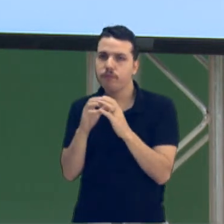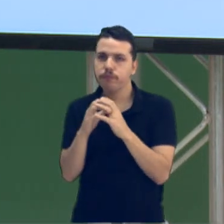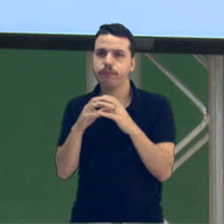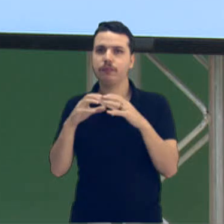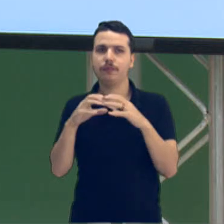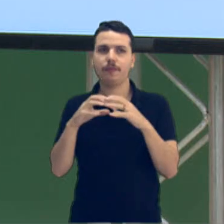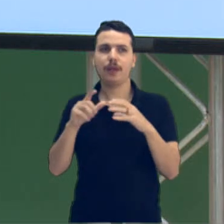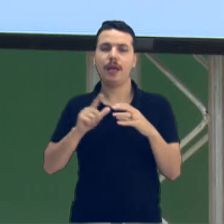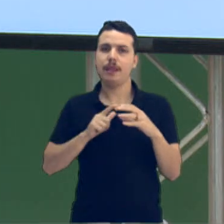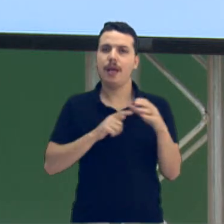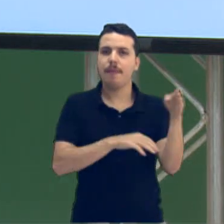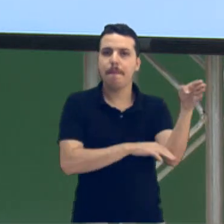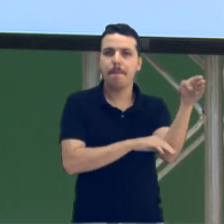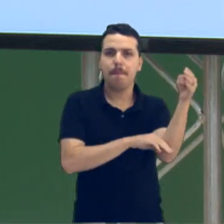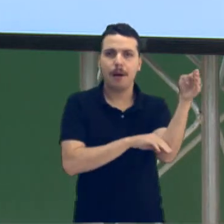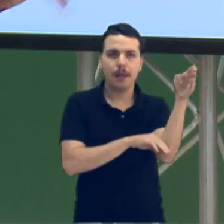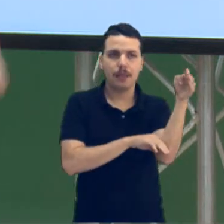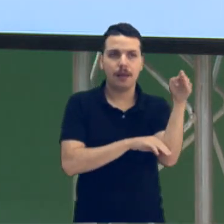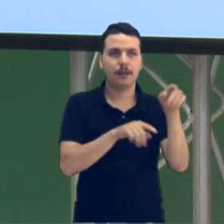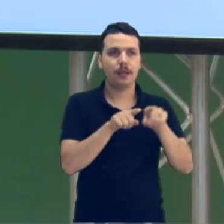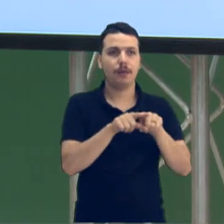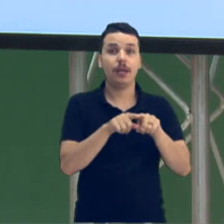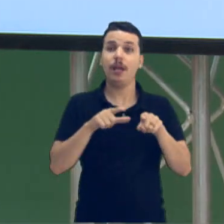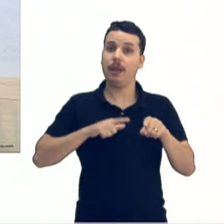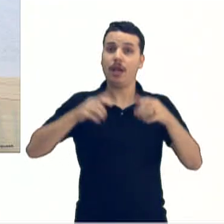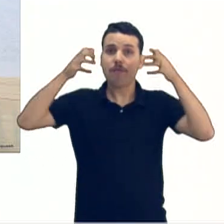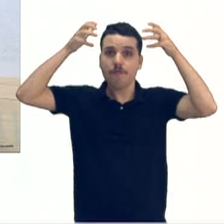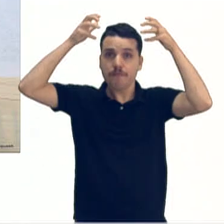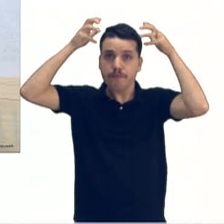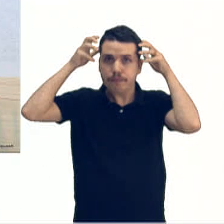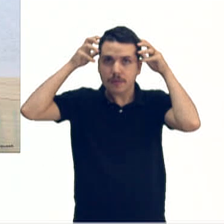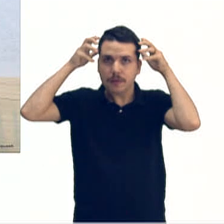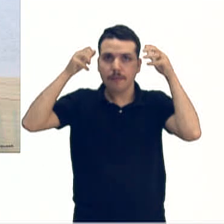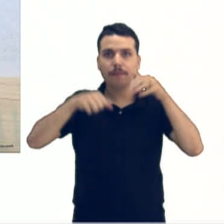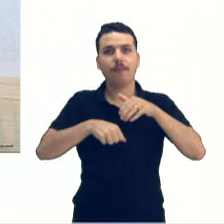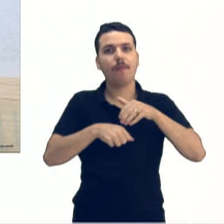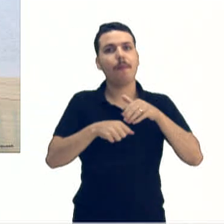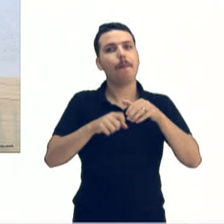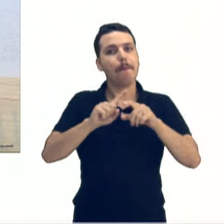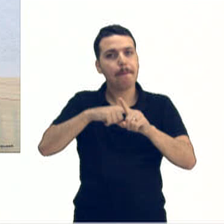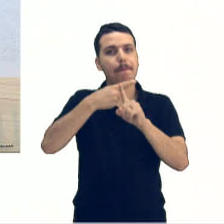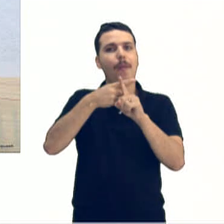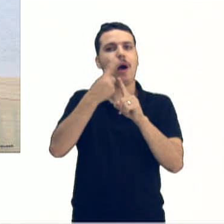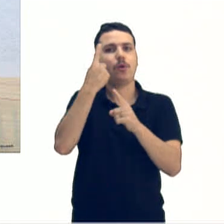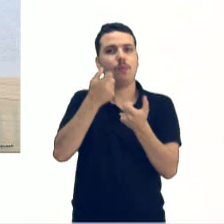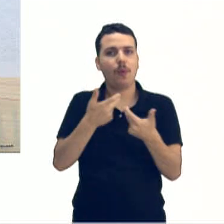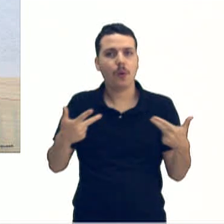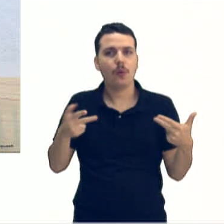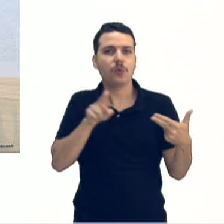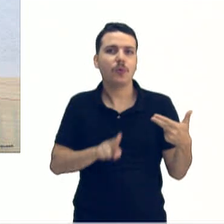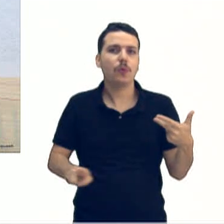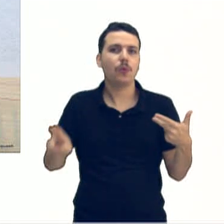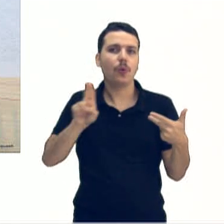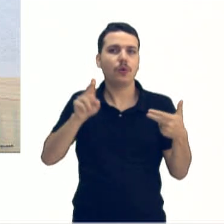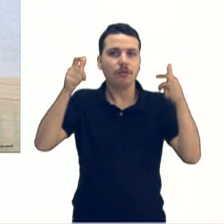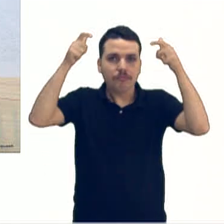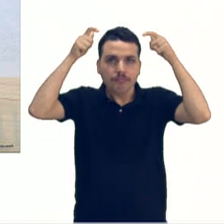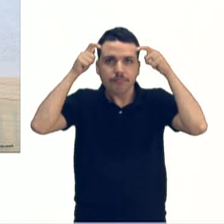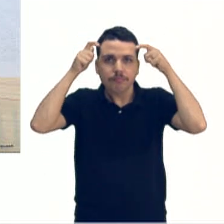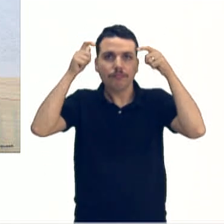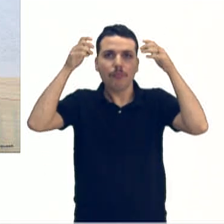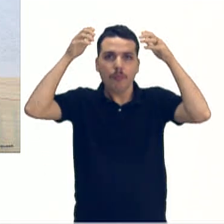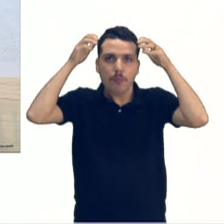com bandeira, né? E capacete, então já é mais um instrumento de